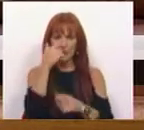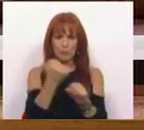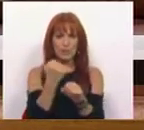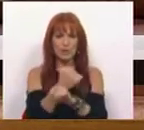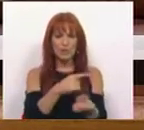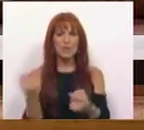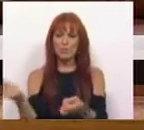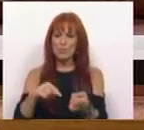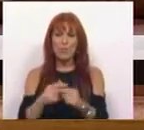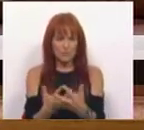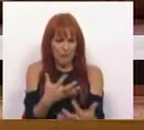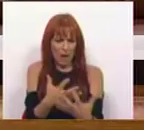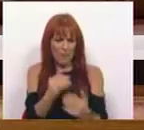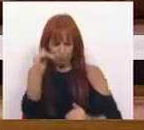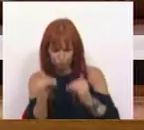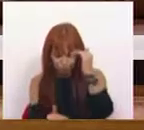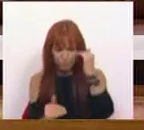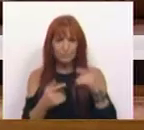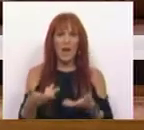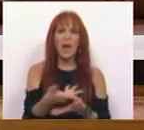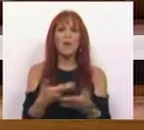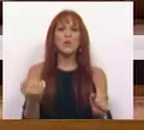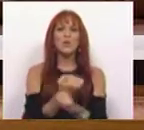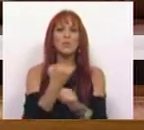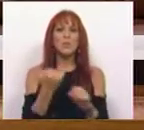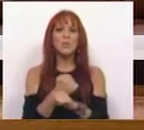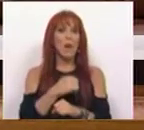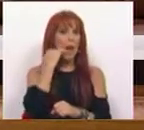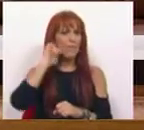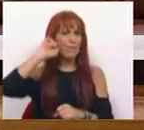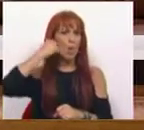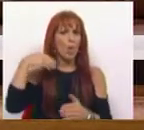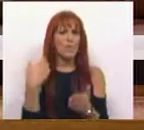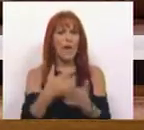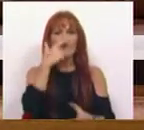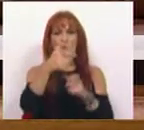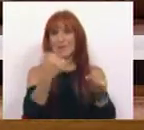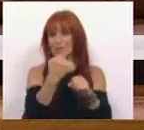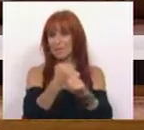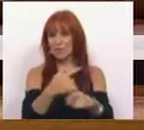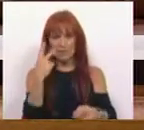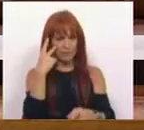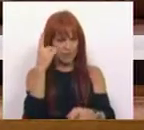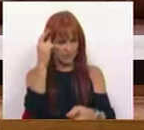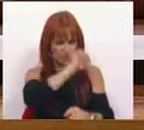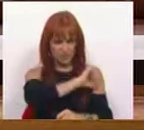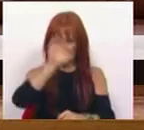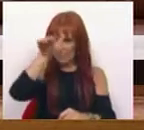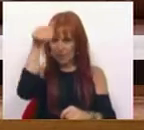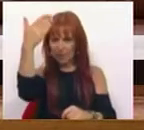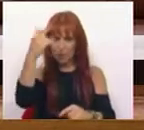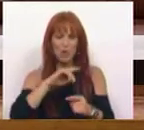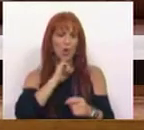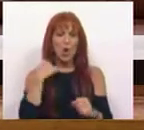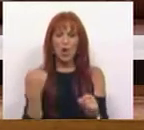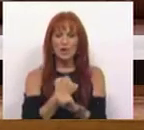trabalha e vieram acentuar o desequilíbrio nas relações laborais, com grave prejuízo para os trabalhadores. Vejamos. Primeiro foi